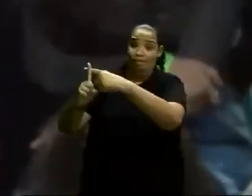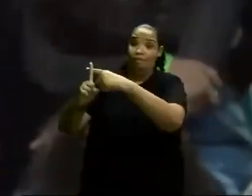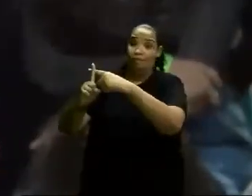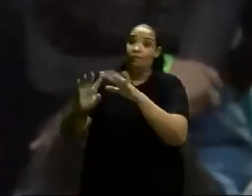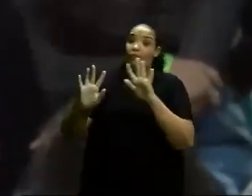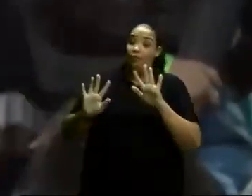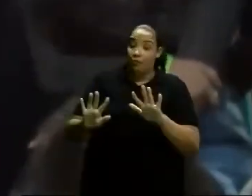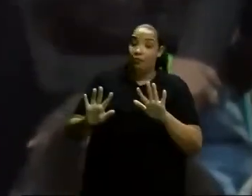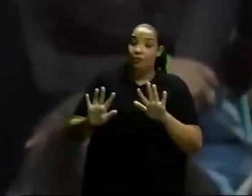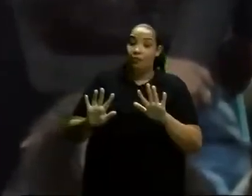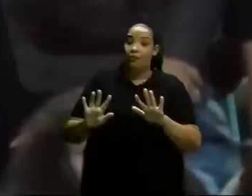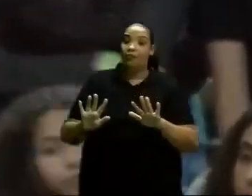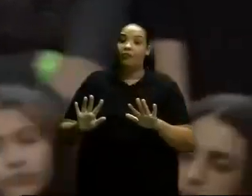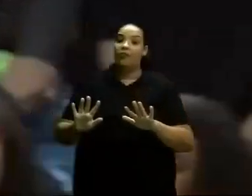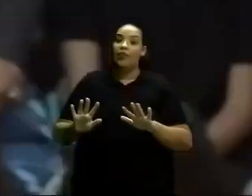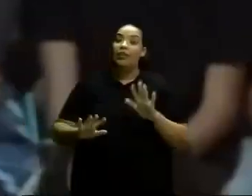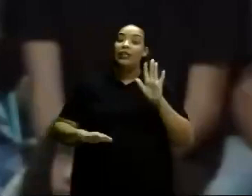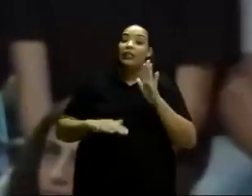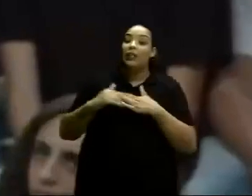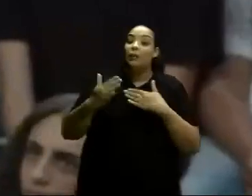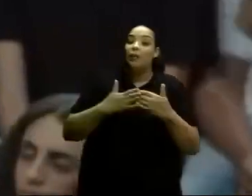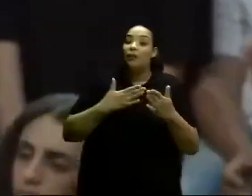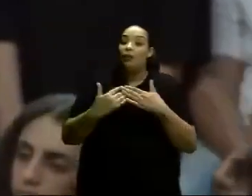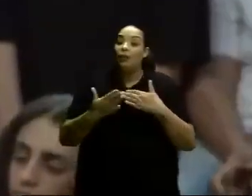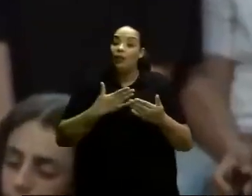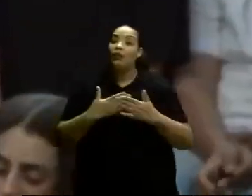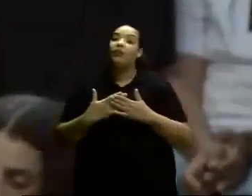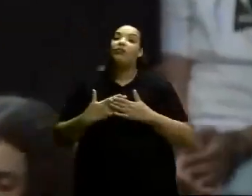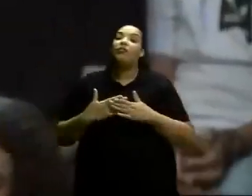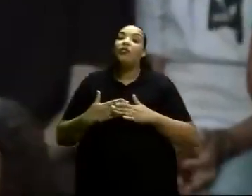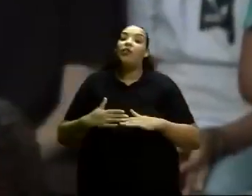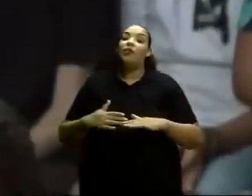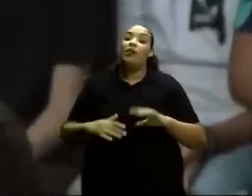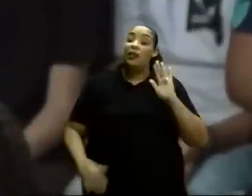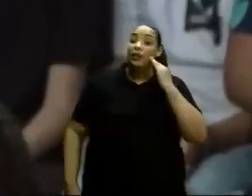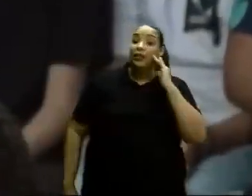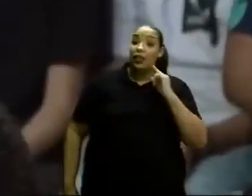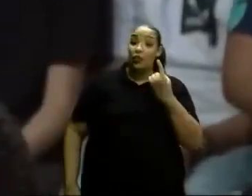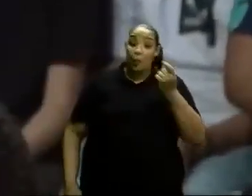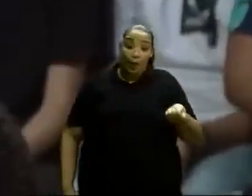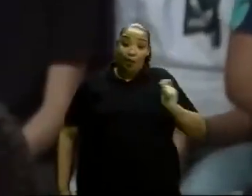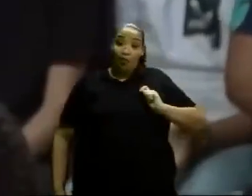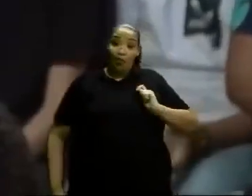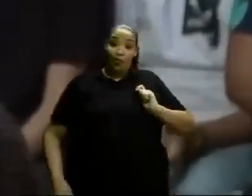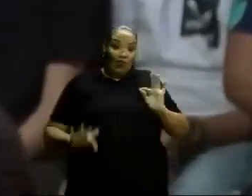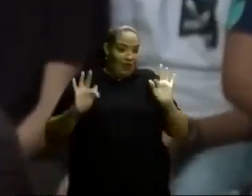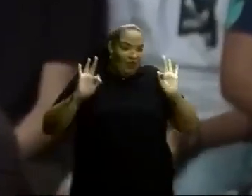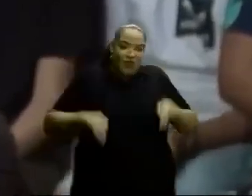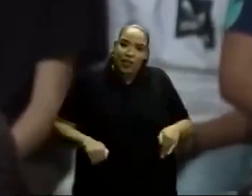ouça isso. Ainda assim, ele entende que uma atitude dele fecha aquele